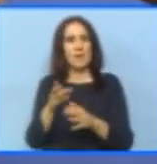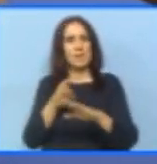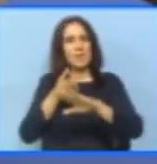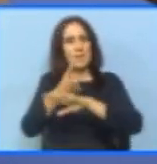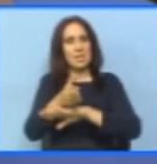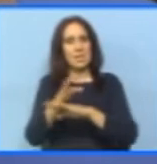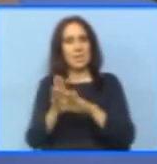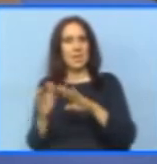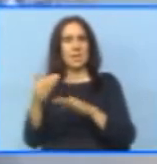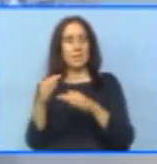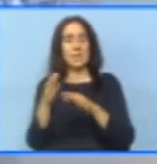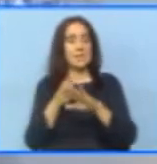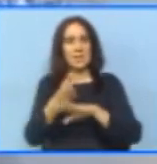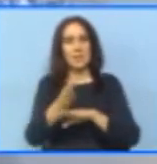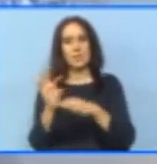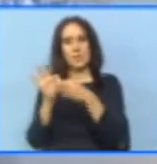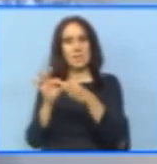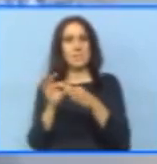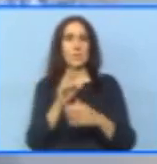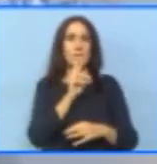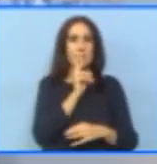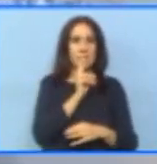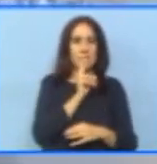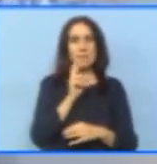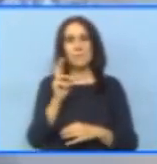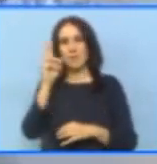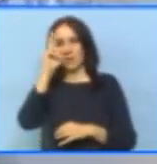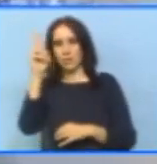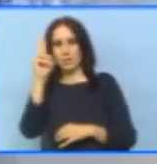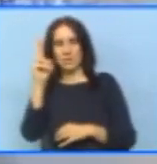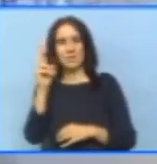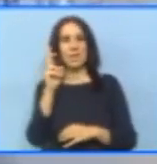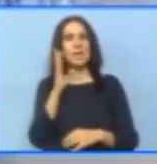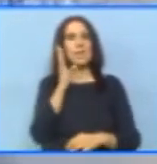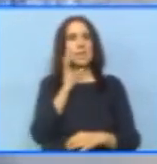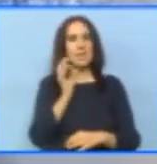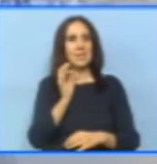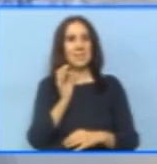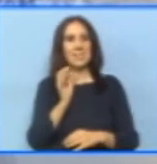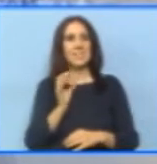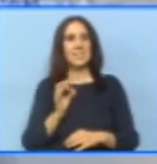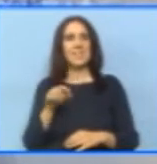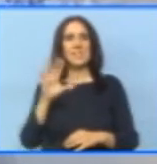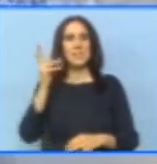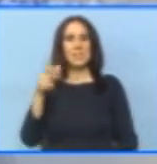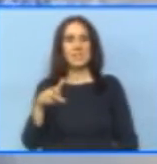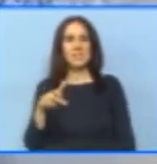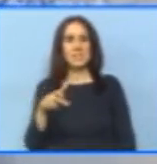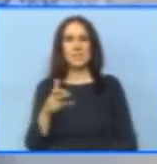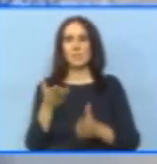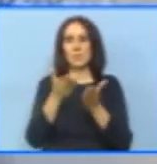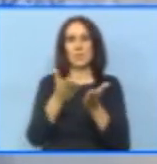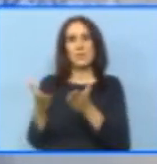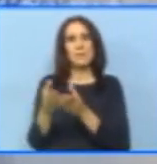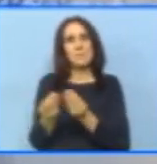em direto entre Fátima e Rússia, e estamos a tentar que isto aconteça e, portanto, ajudar-nos os